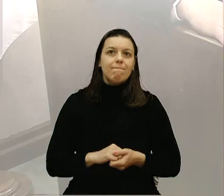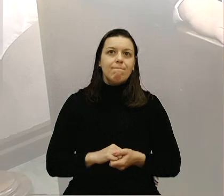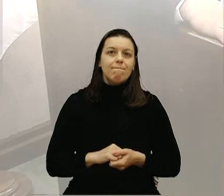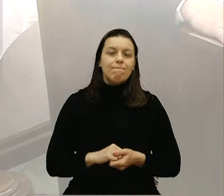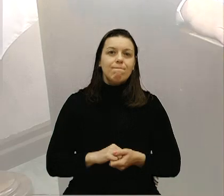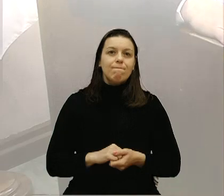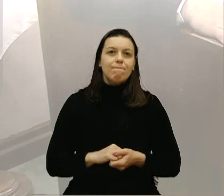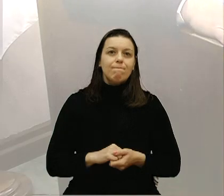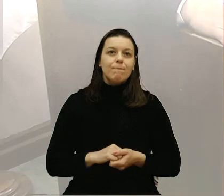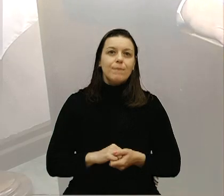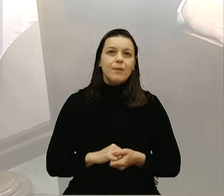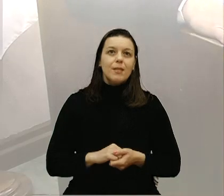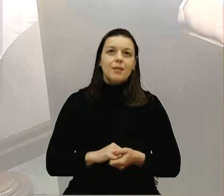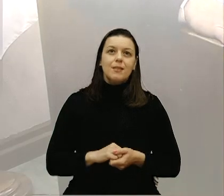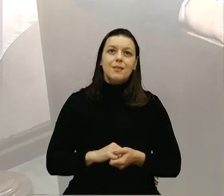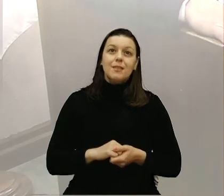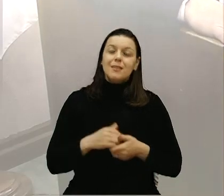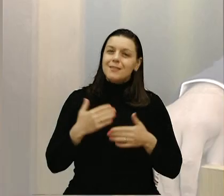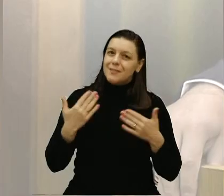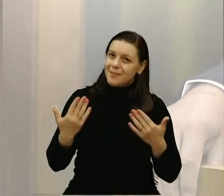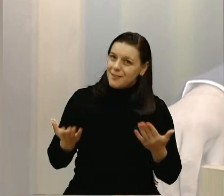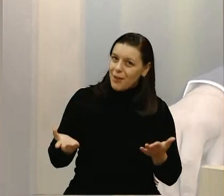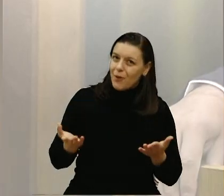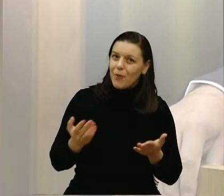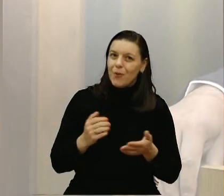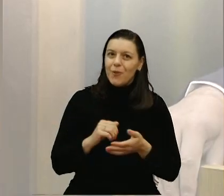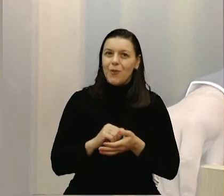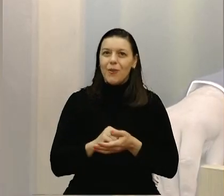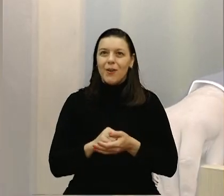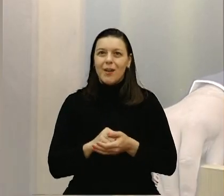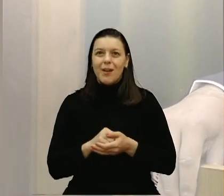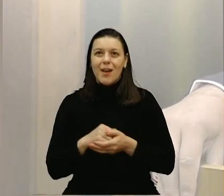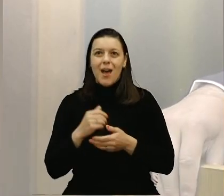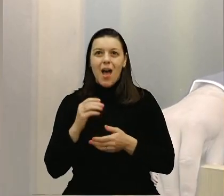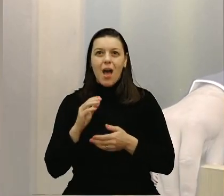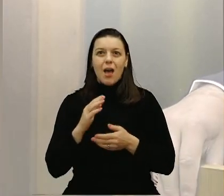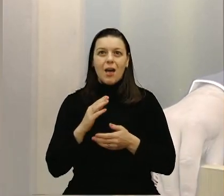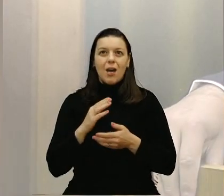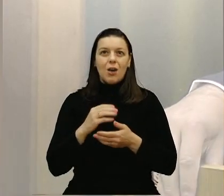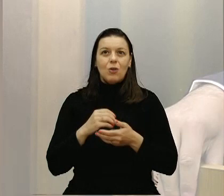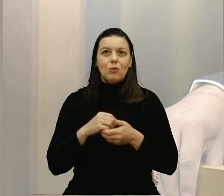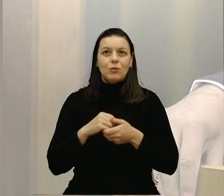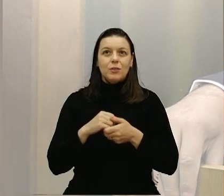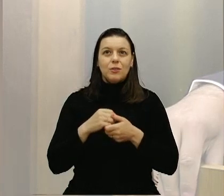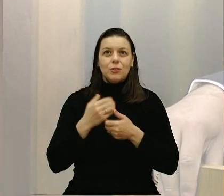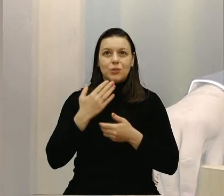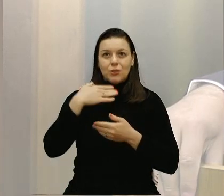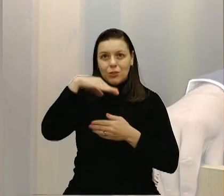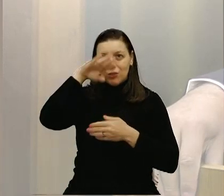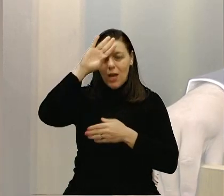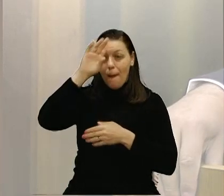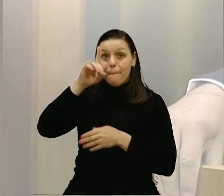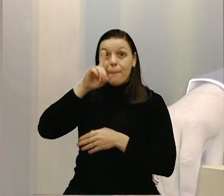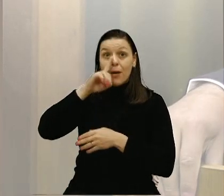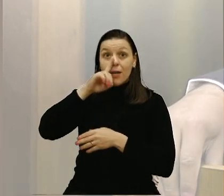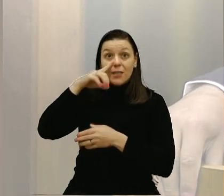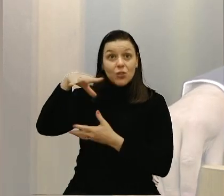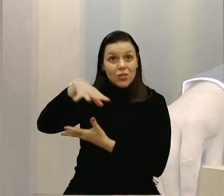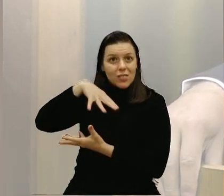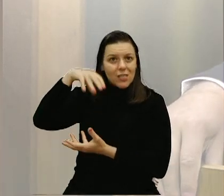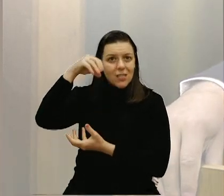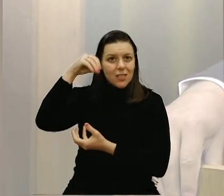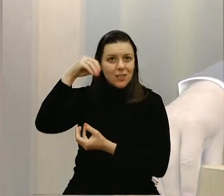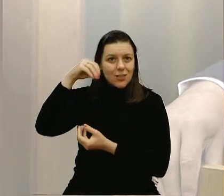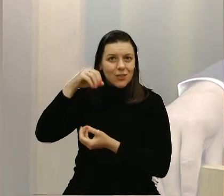Nada mais e nada menos que a Ialorixá, a mãe de santo mais longeva da